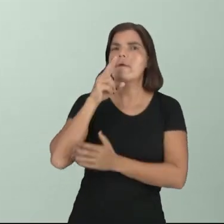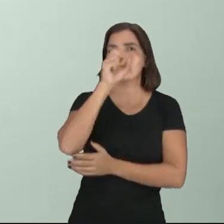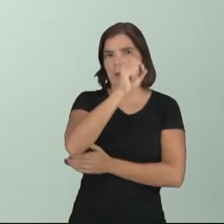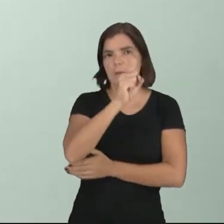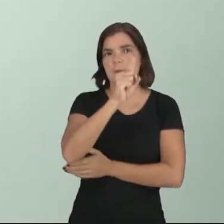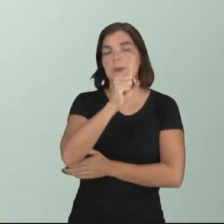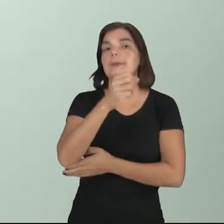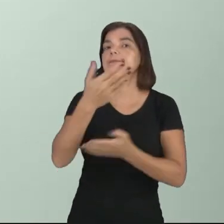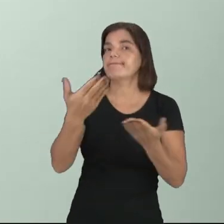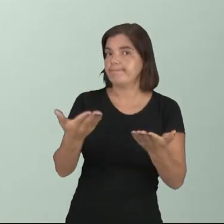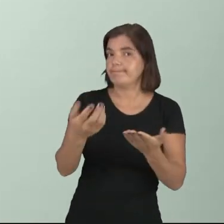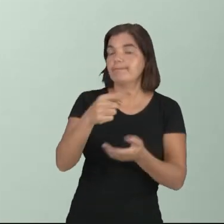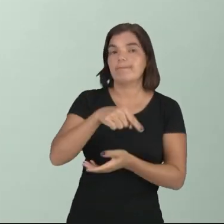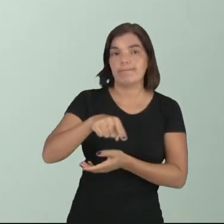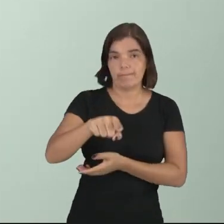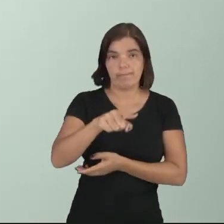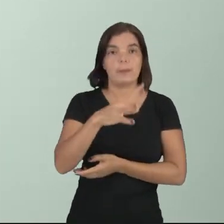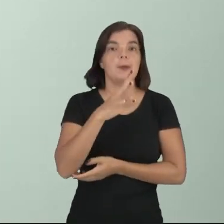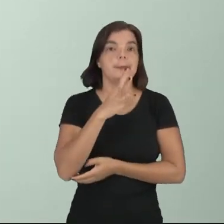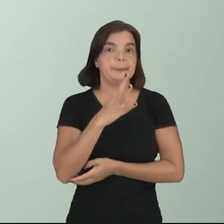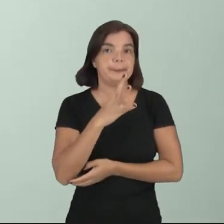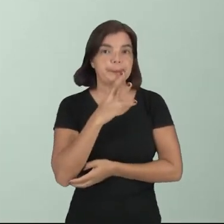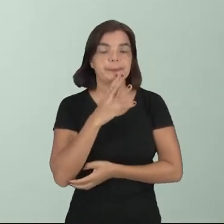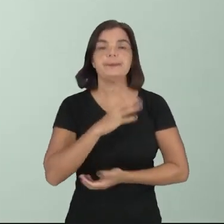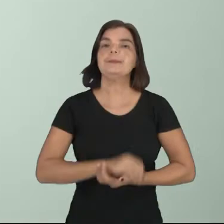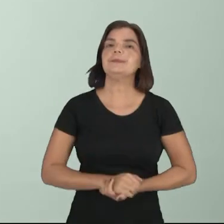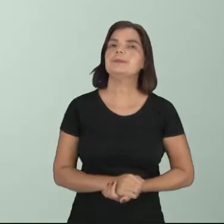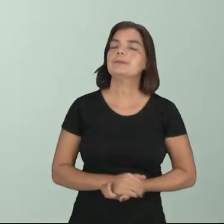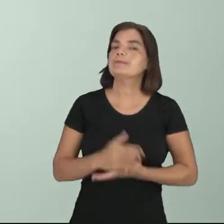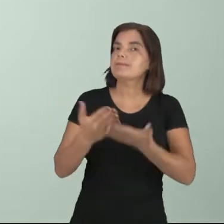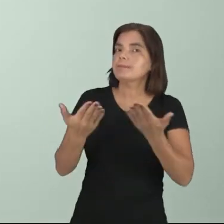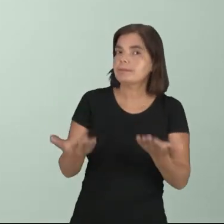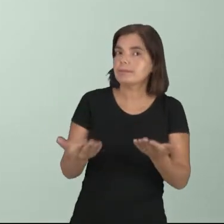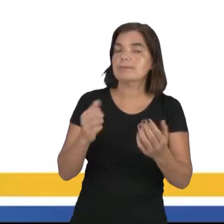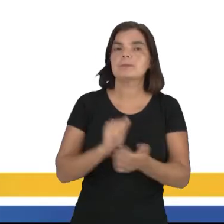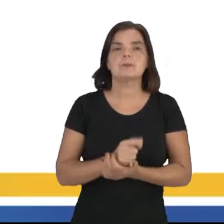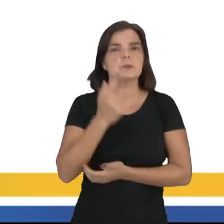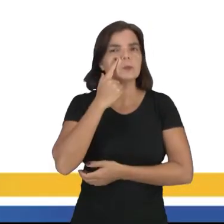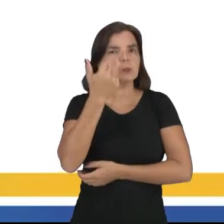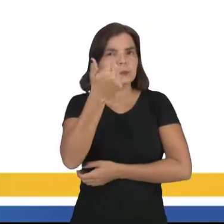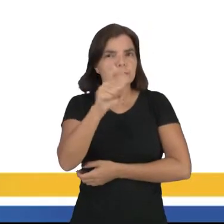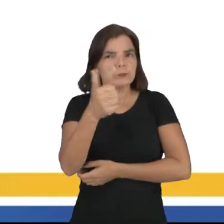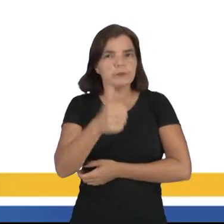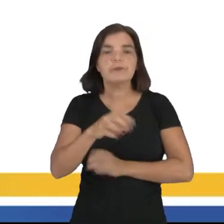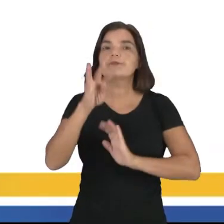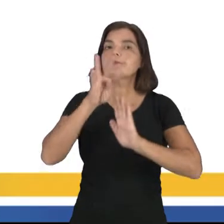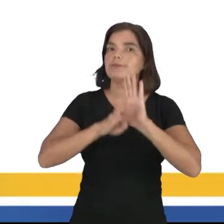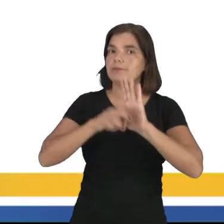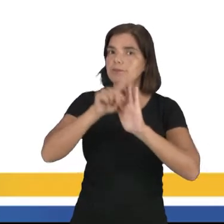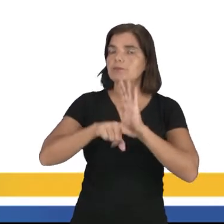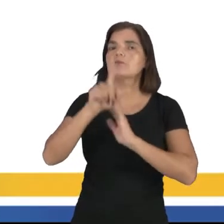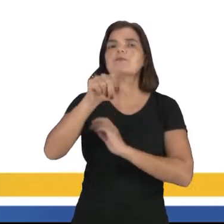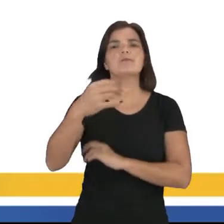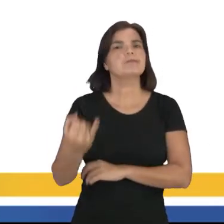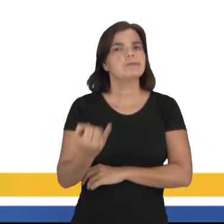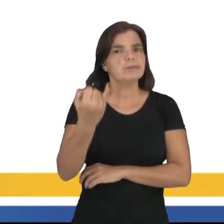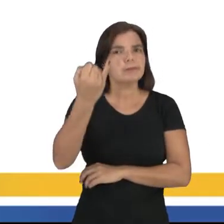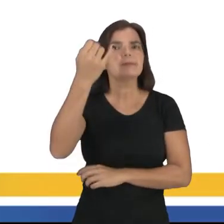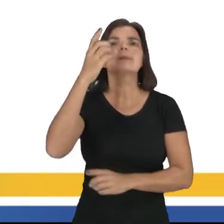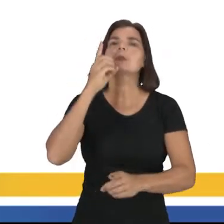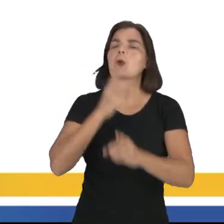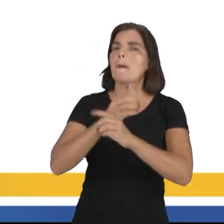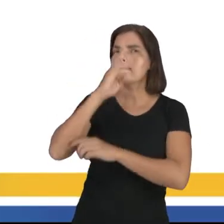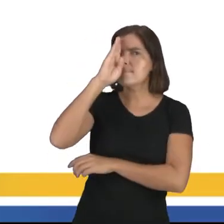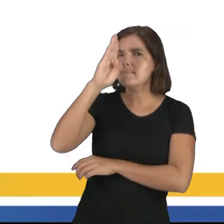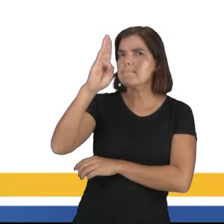predominar naquele texto. É isso que vocês devem reconhecer. Portanto, ao analisar um texto, é essencial